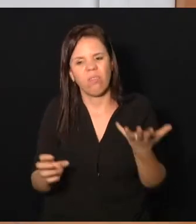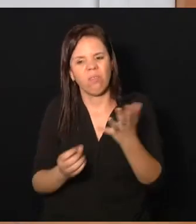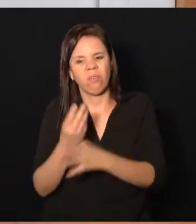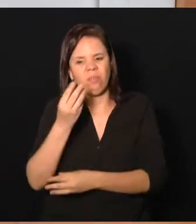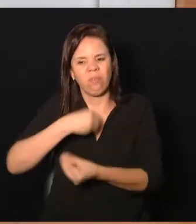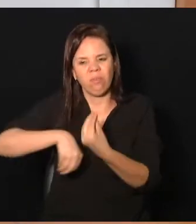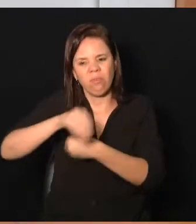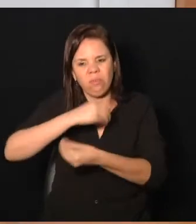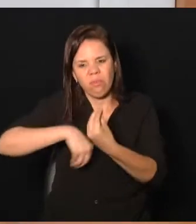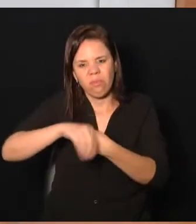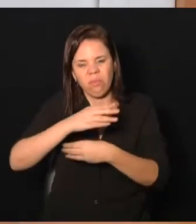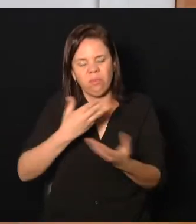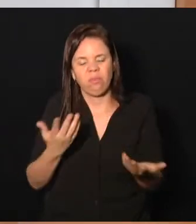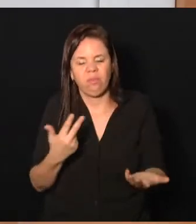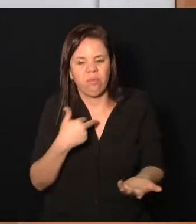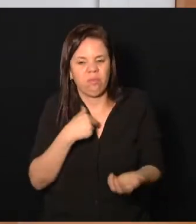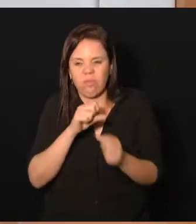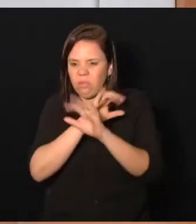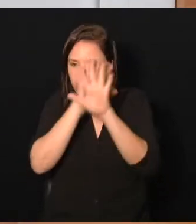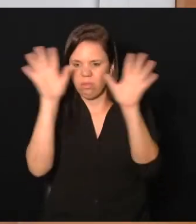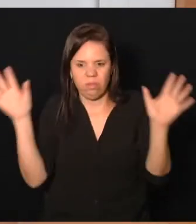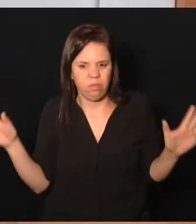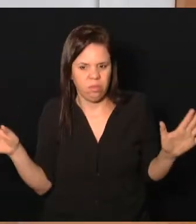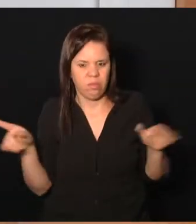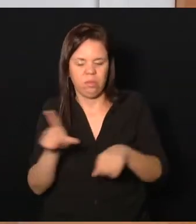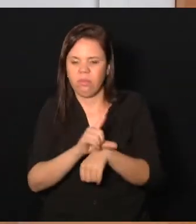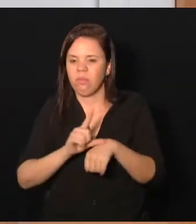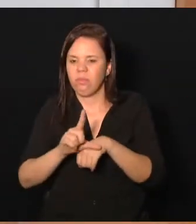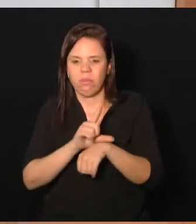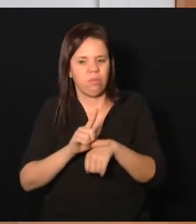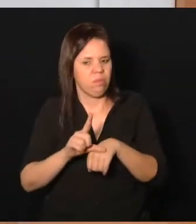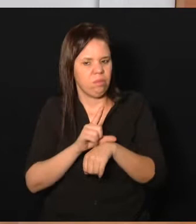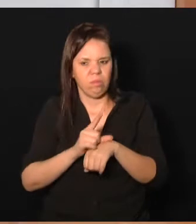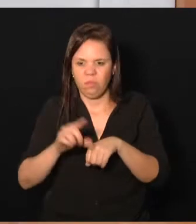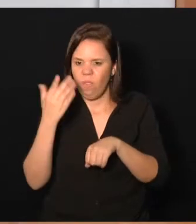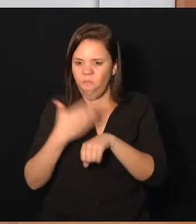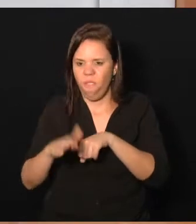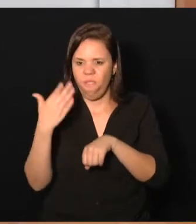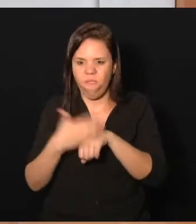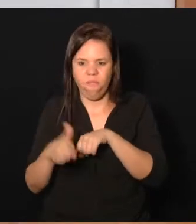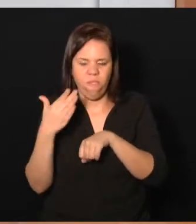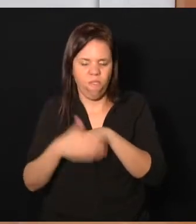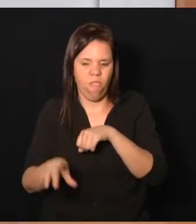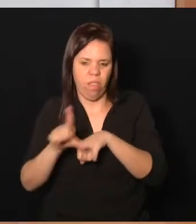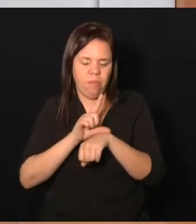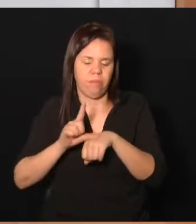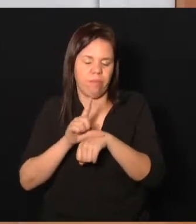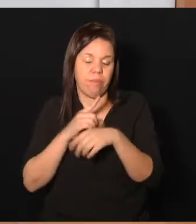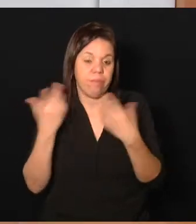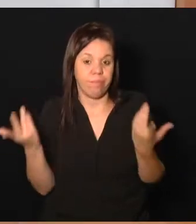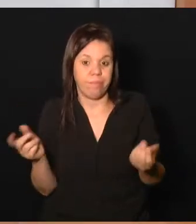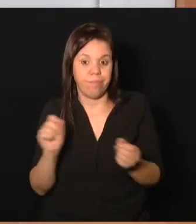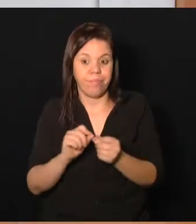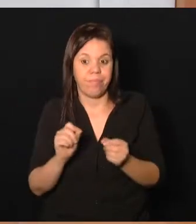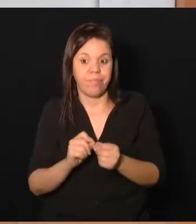mista, que não tem muita clareza na legislação e na aplicação dessa legislação. O que a gente pode